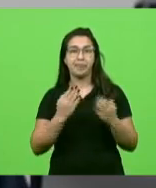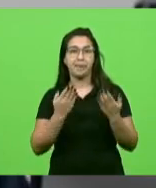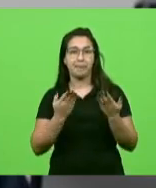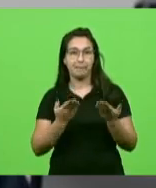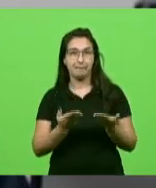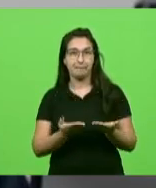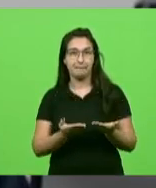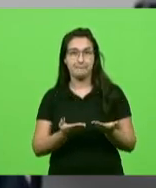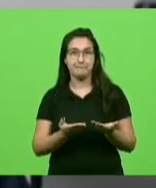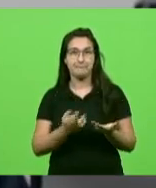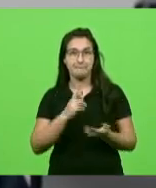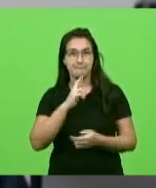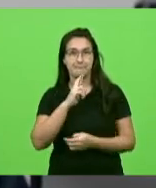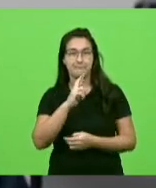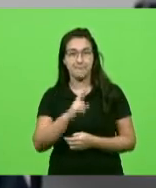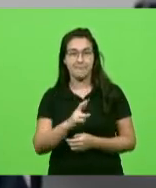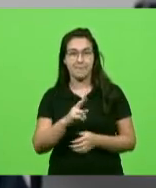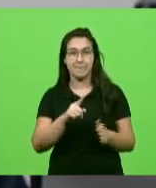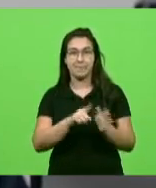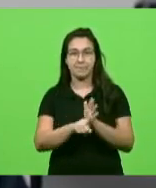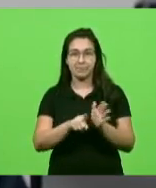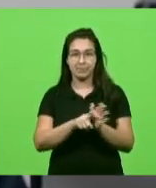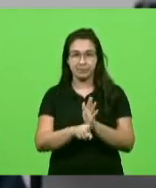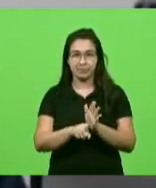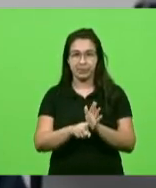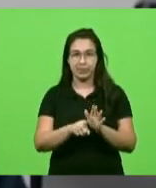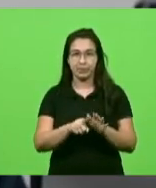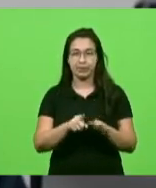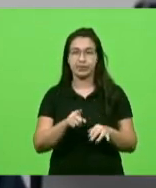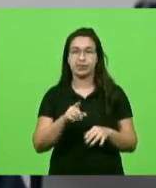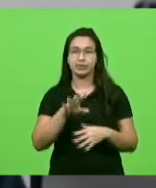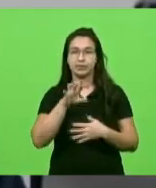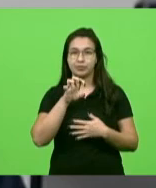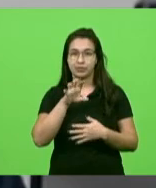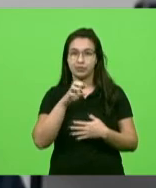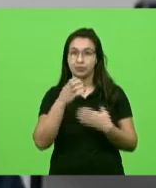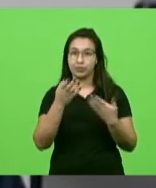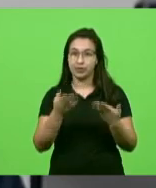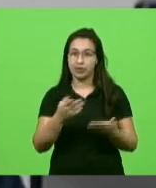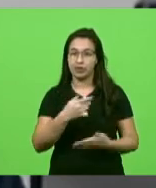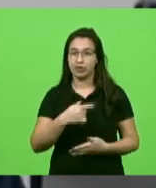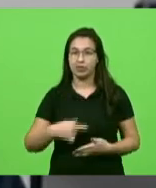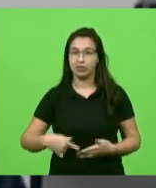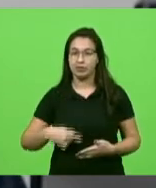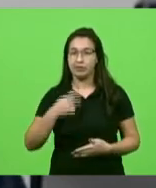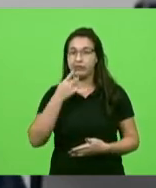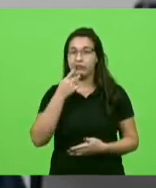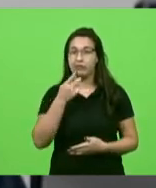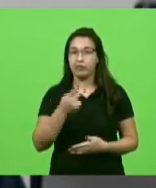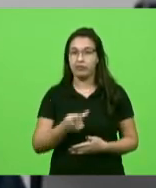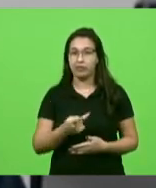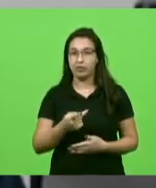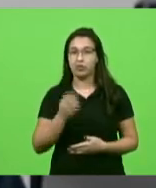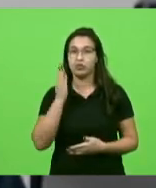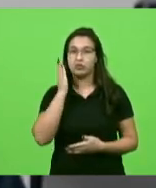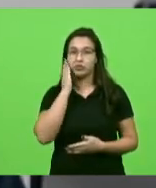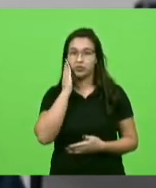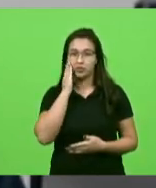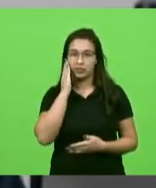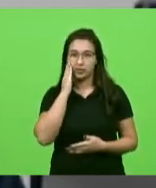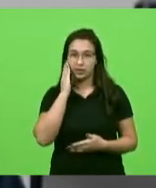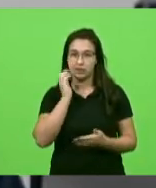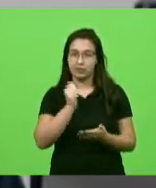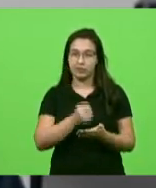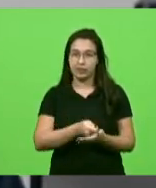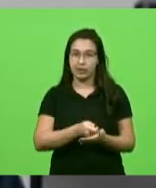imputação ao responder aos questionamentos da CPI dos respiradores governador do Estado afirmou textualmente e tido ciência